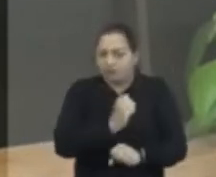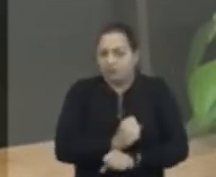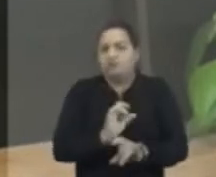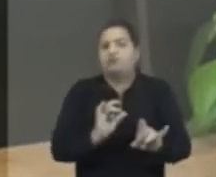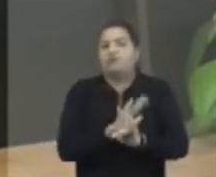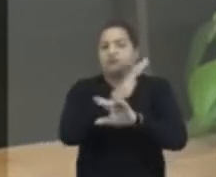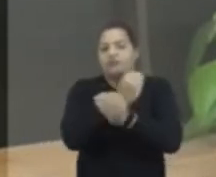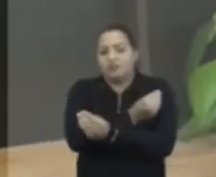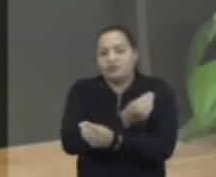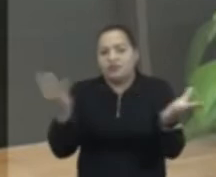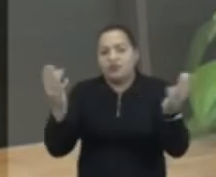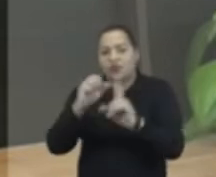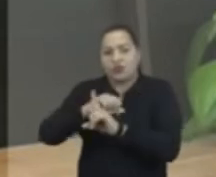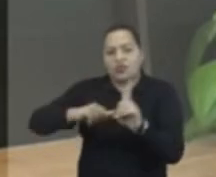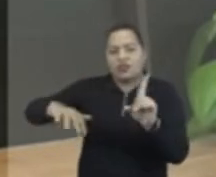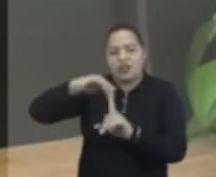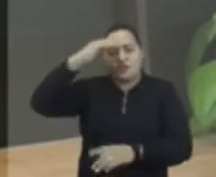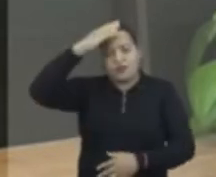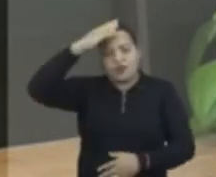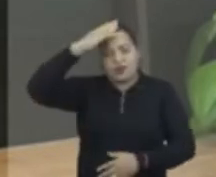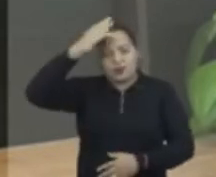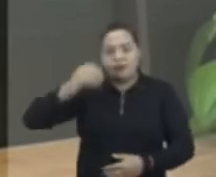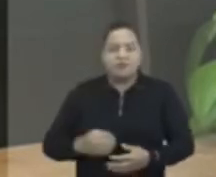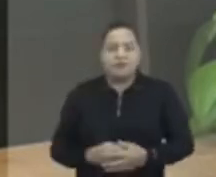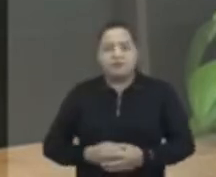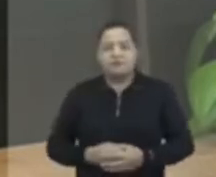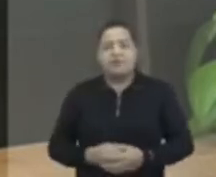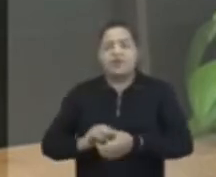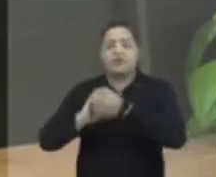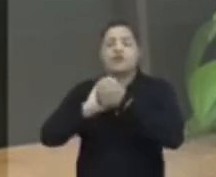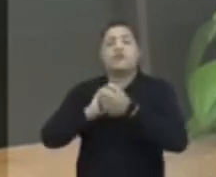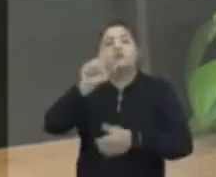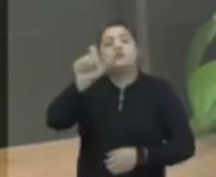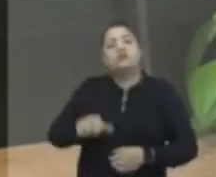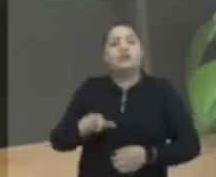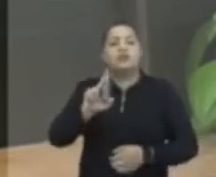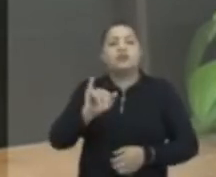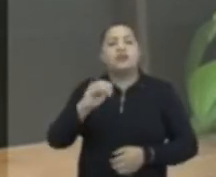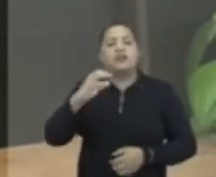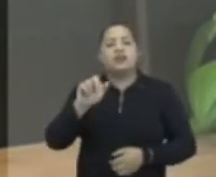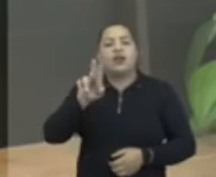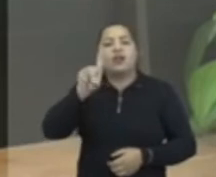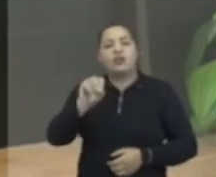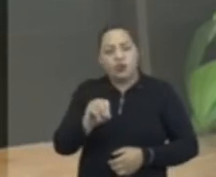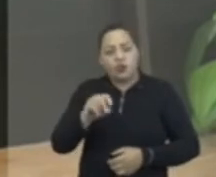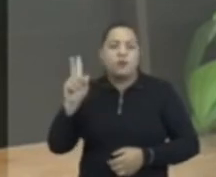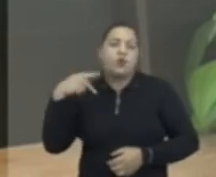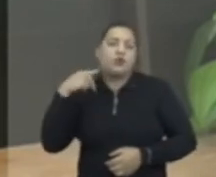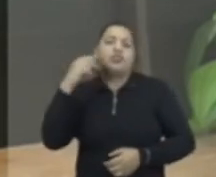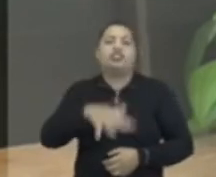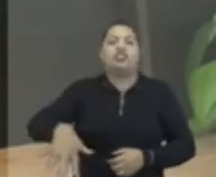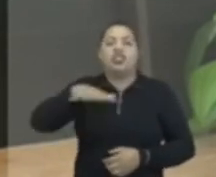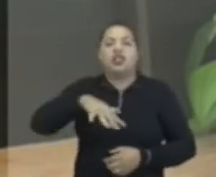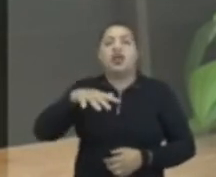toda a sociedade paraense nesse momento. Cumprimentar também o Dr. Ricardo Cefé, Procurador-Geral do Estado, representando neste ato